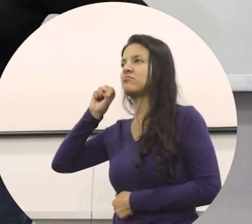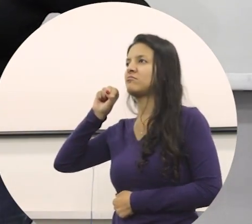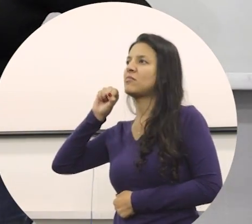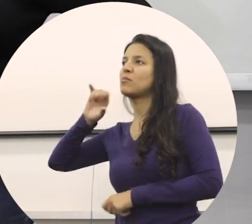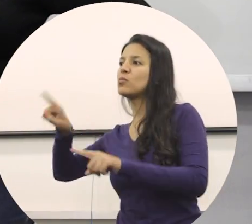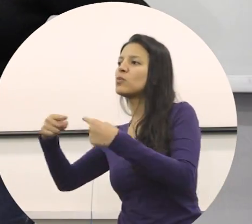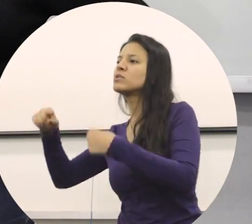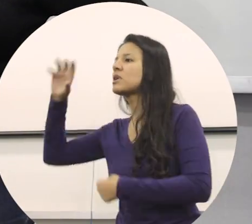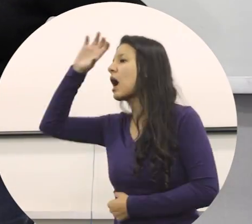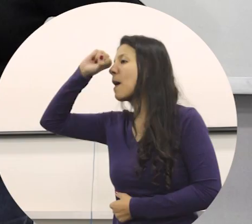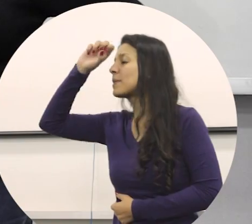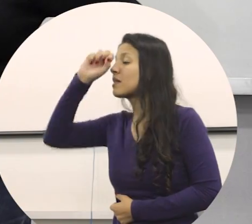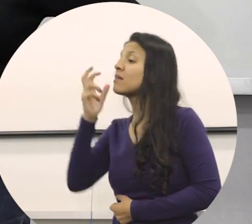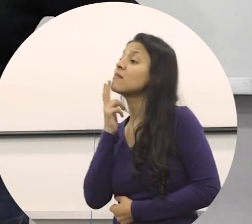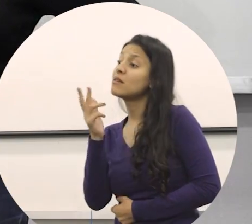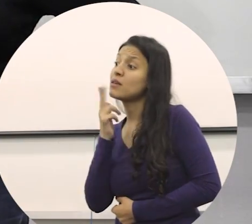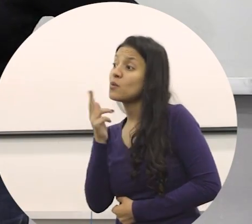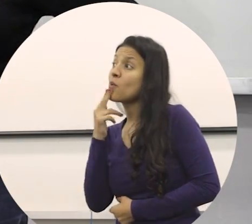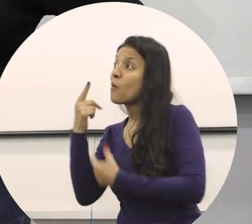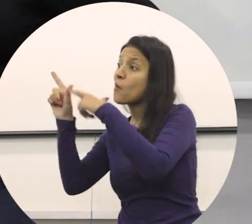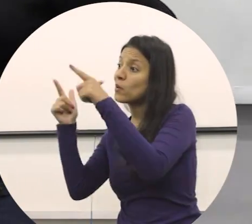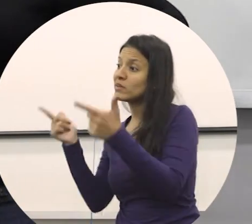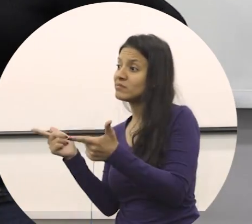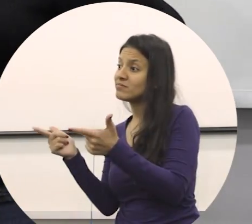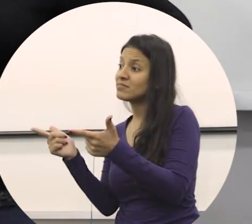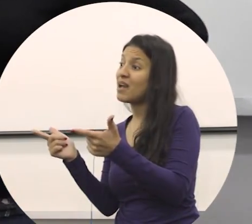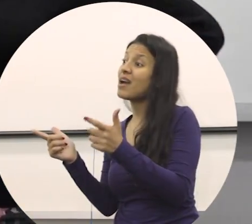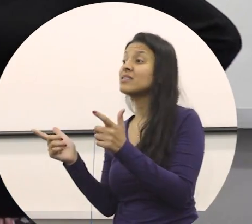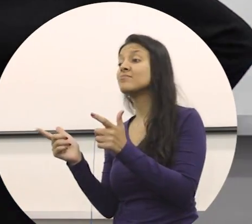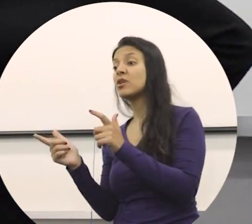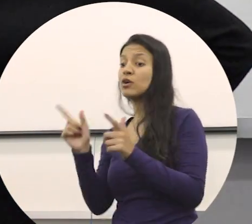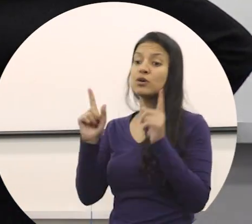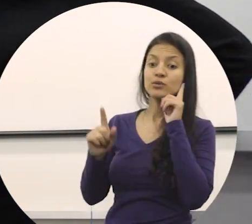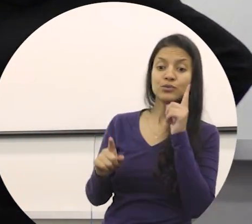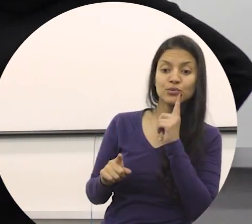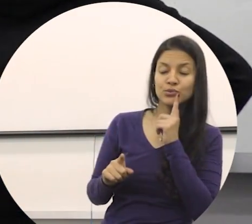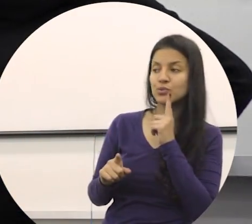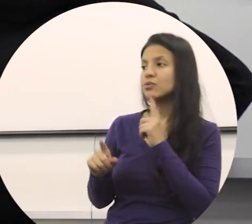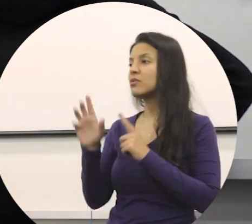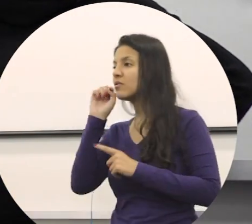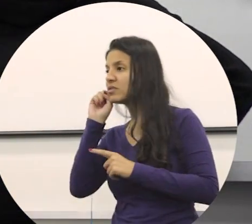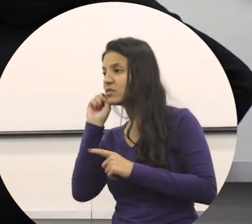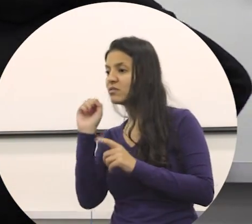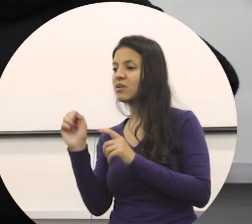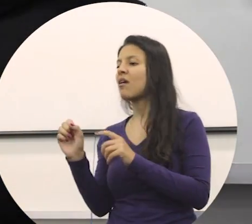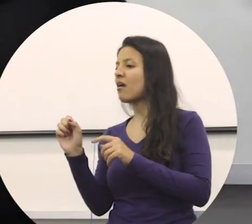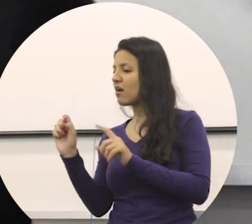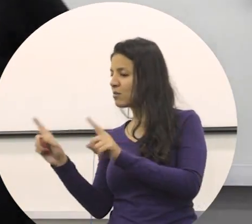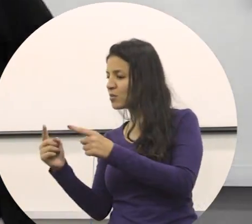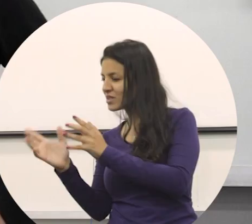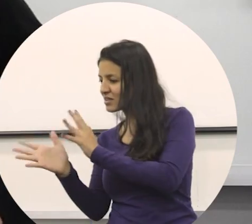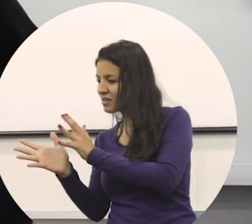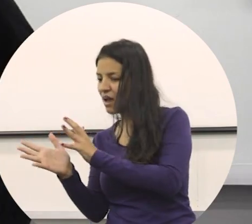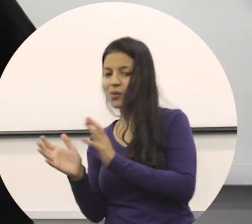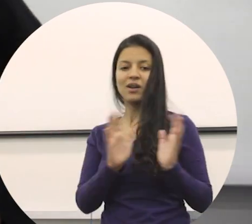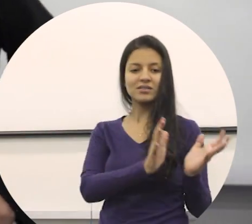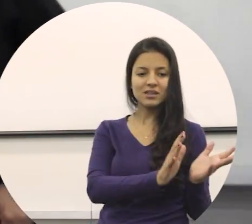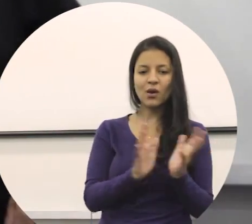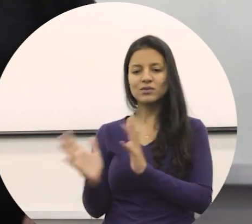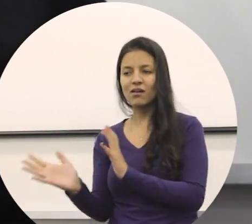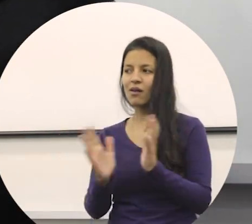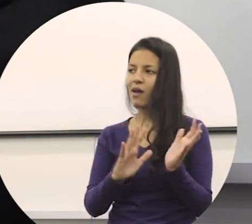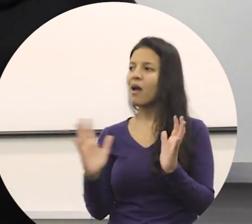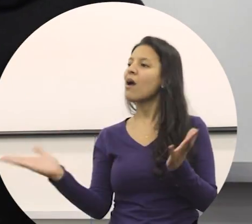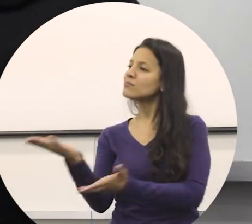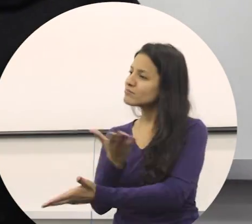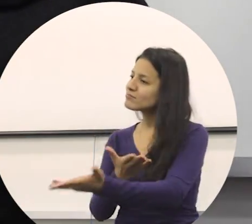aprender a língua e acaba interagindo surdos e ouvintes. O ouvinte vai aprendendo